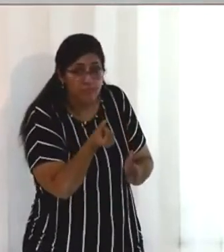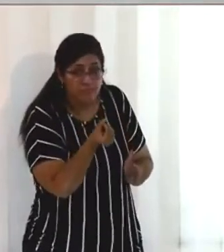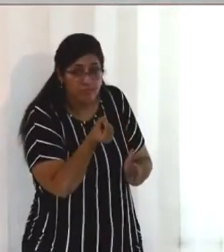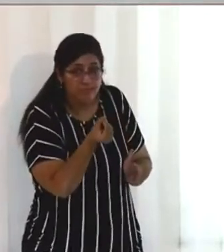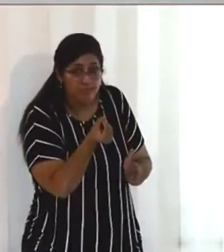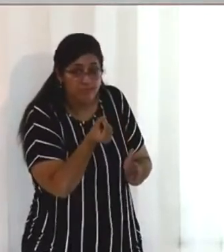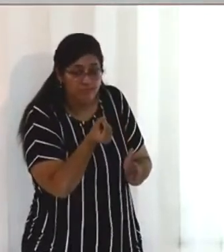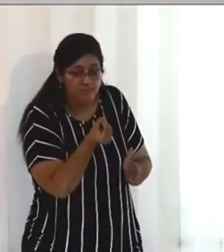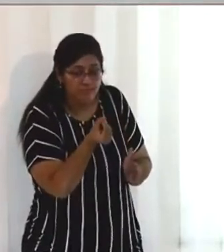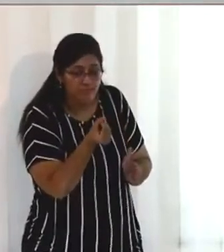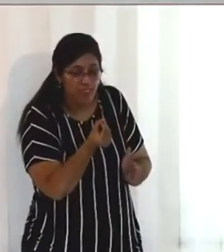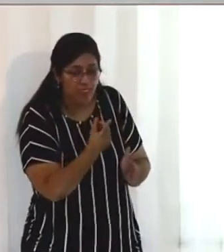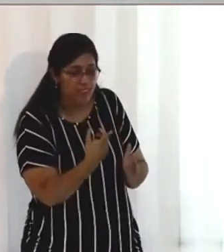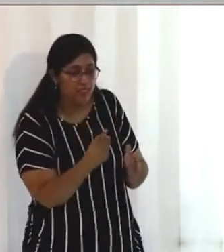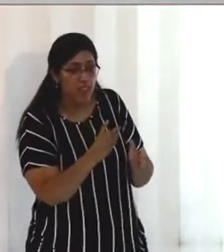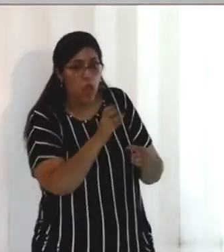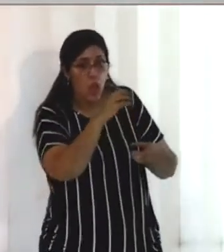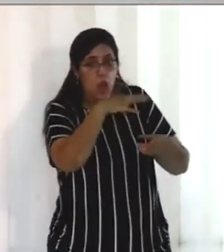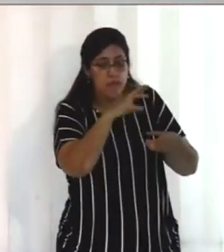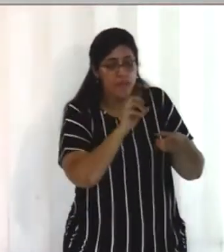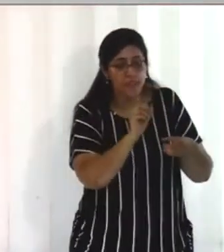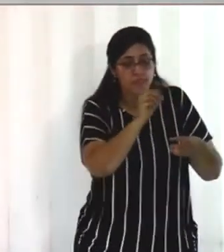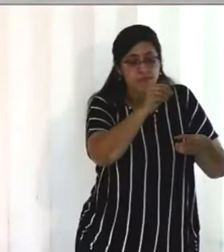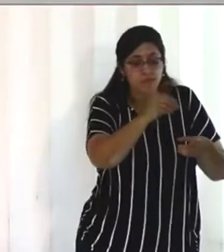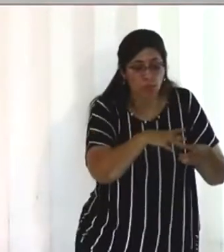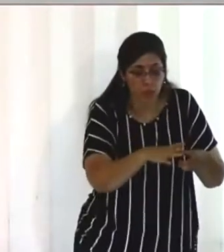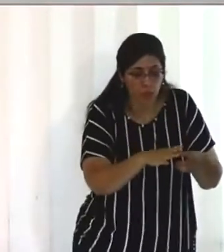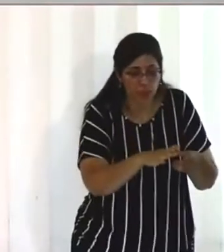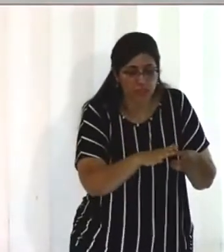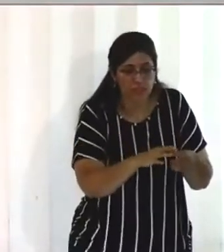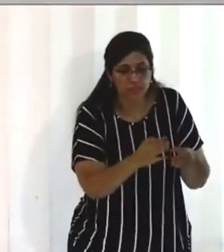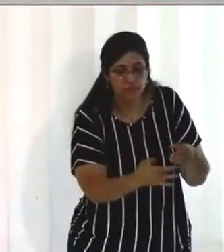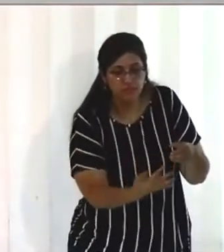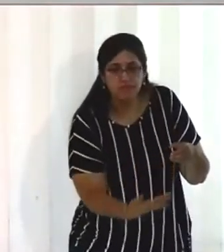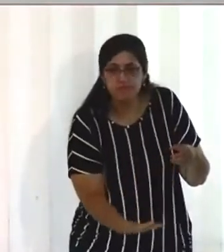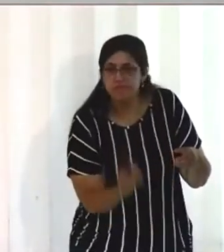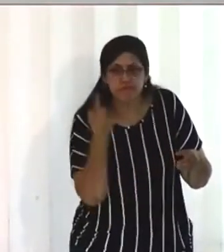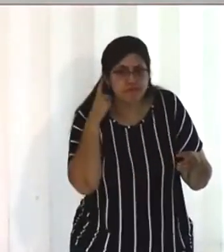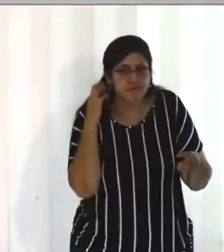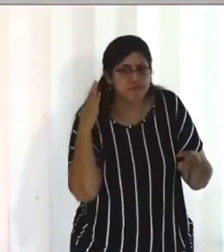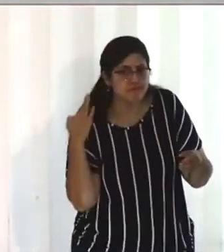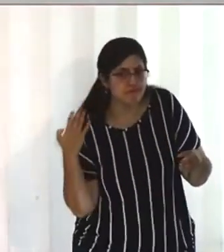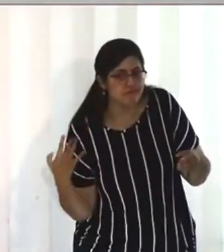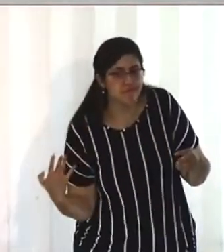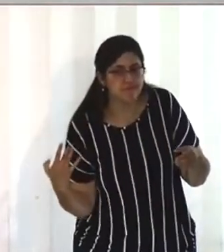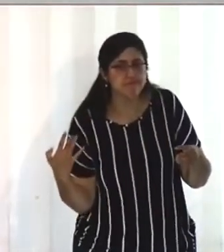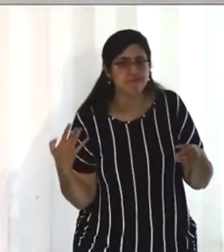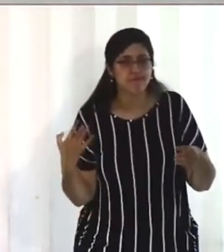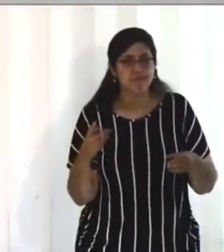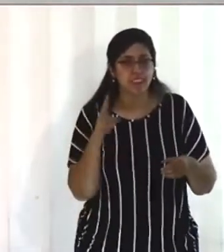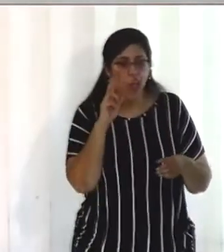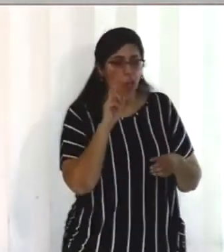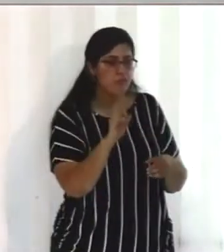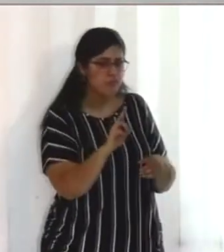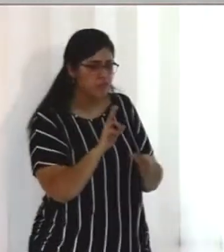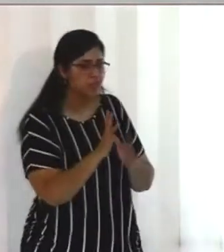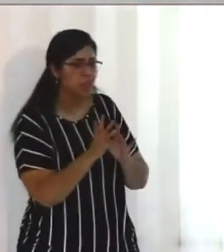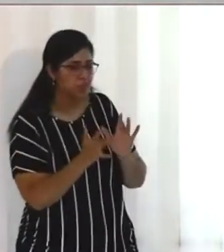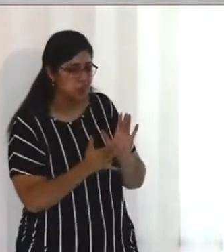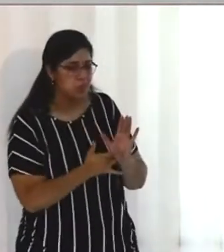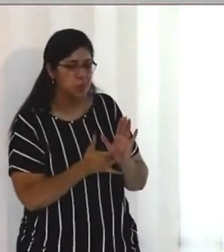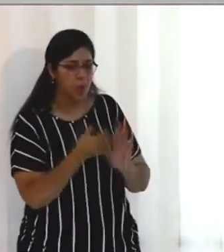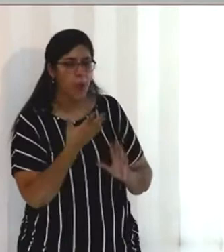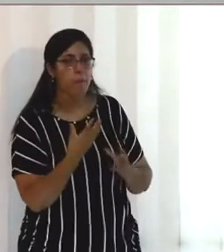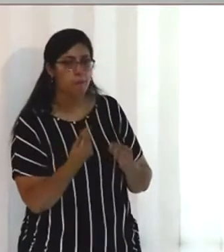pouco, é muito, porque é muito para ela. Algumas pessoas acham assim, olha, se Deus se agradou da mulher que jogou